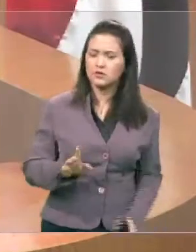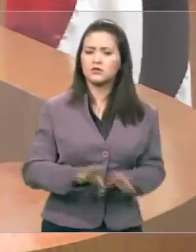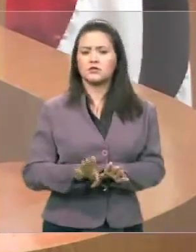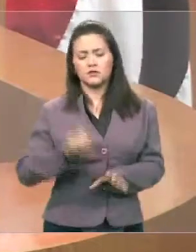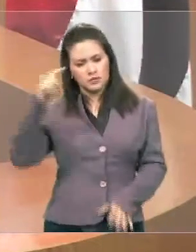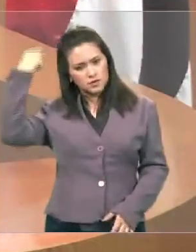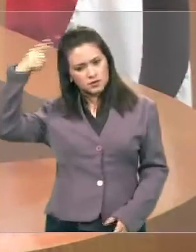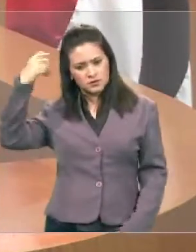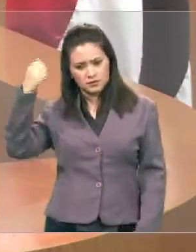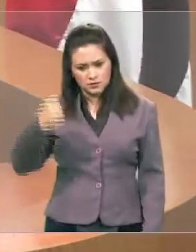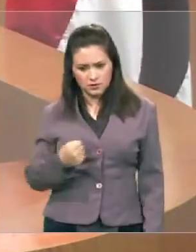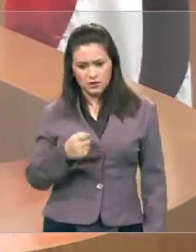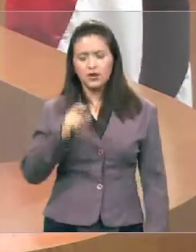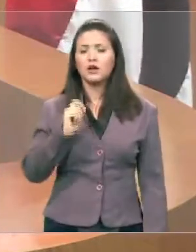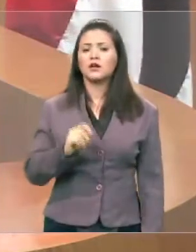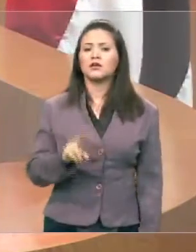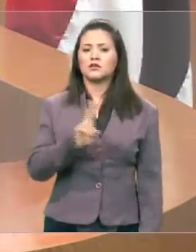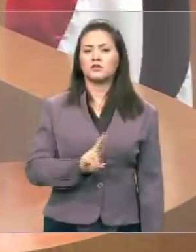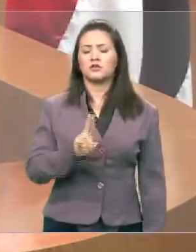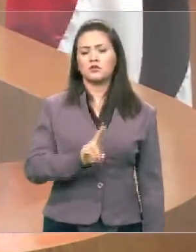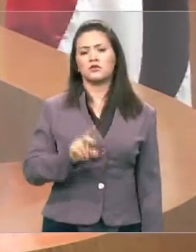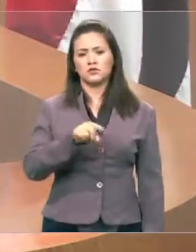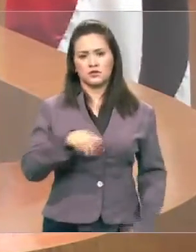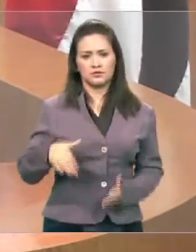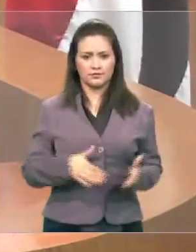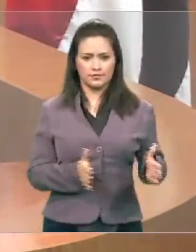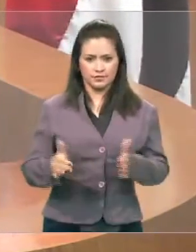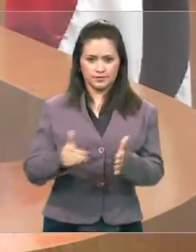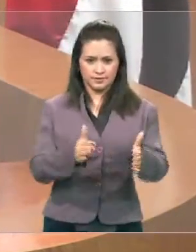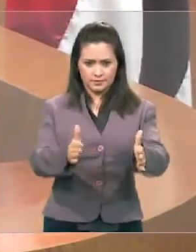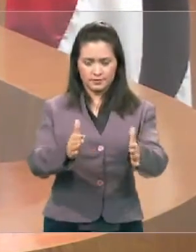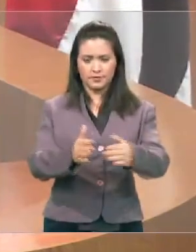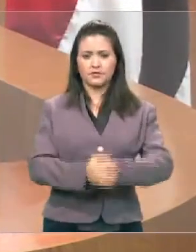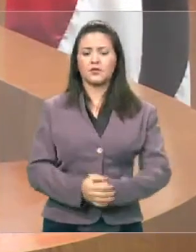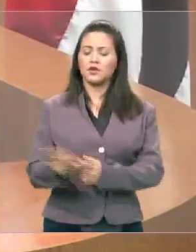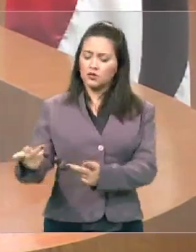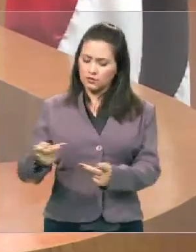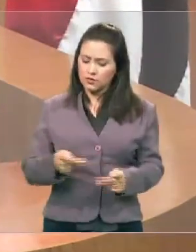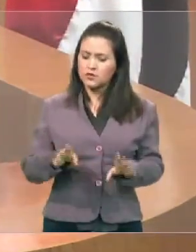ribamarenses, que vamos usufruir dela. Então, fica aqui meu convite e meu agradecimento ao governador Flávio Dino.